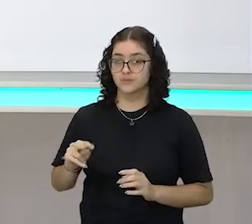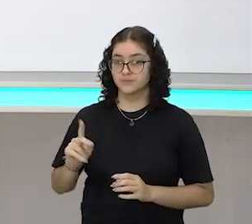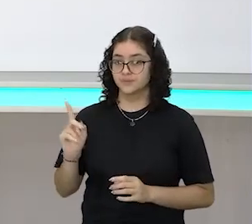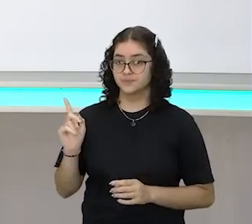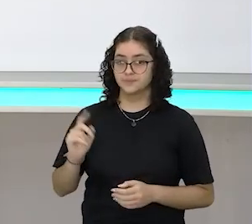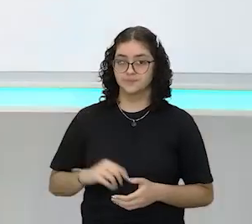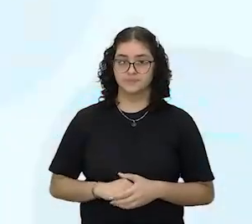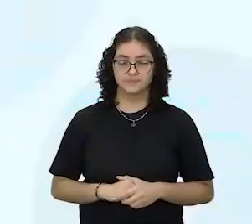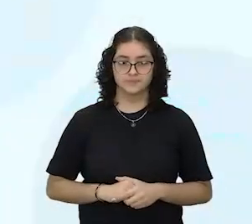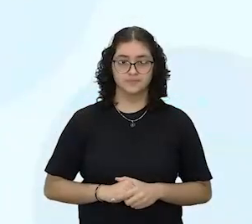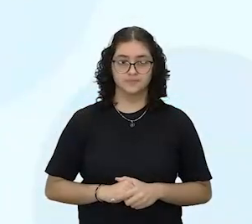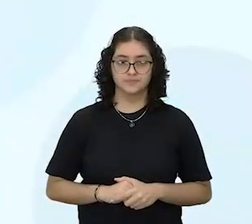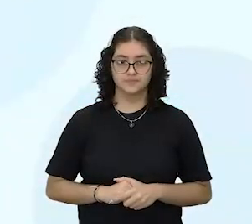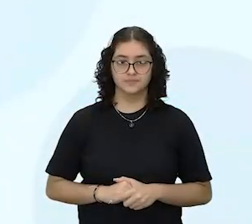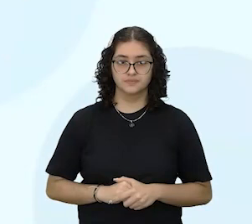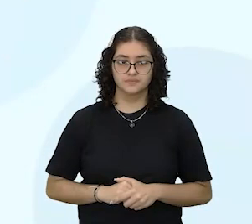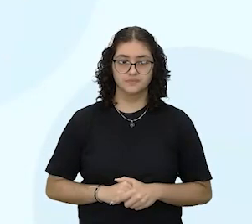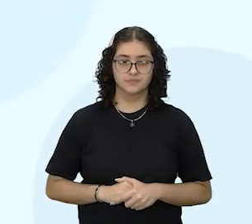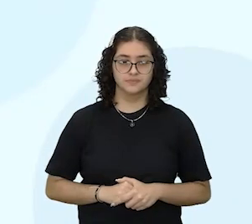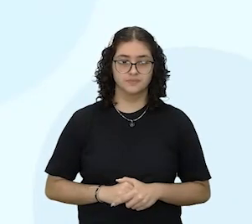para vocês.